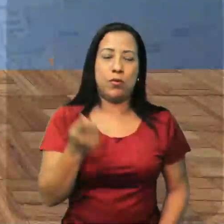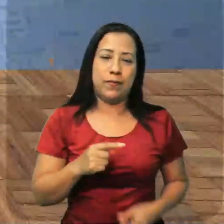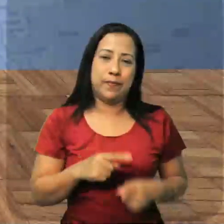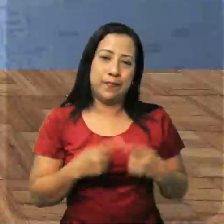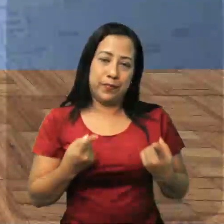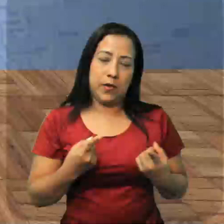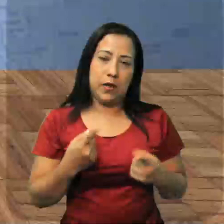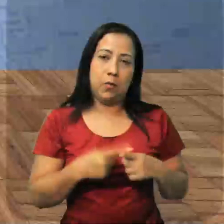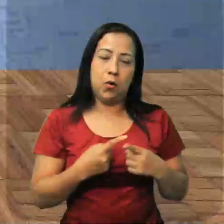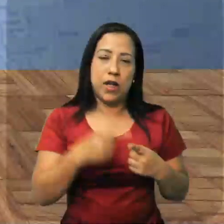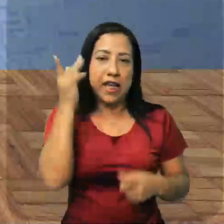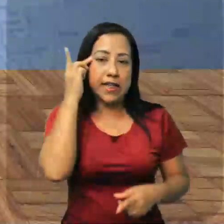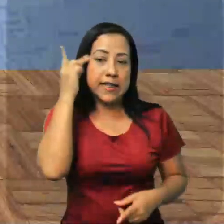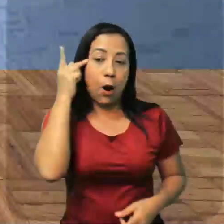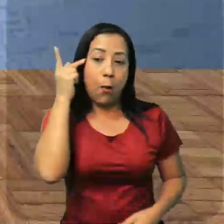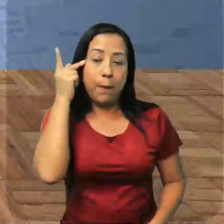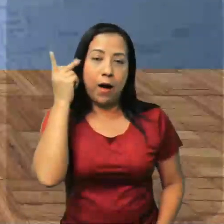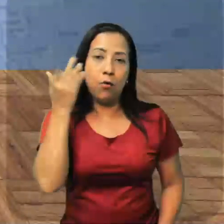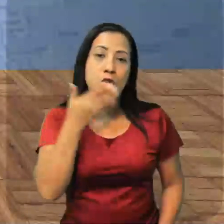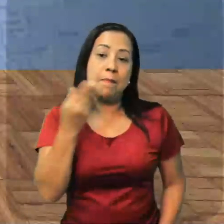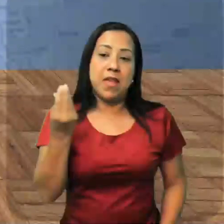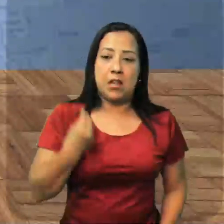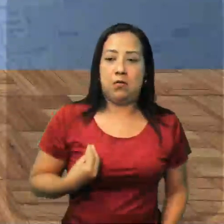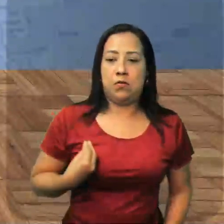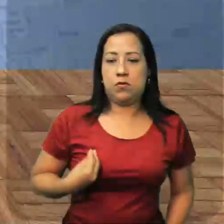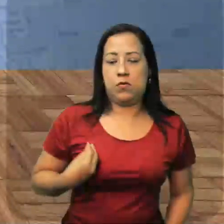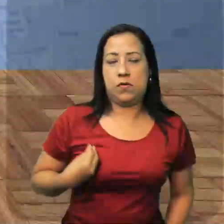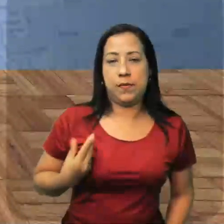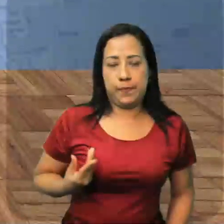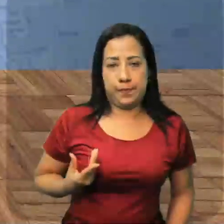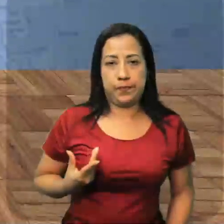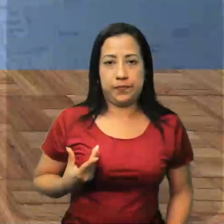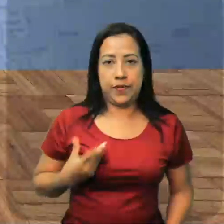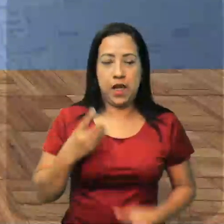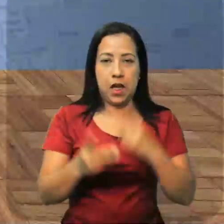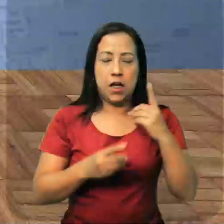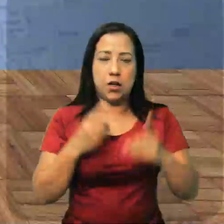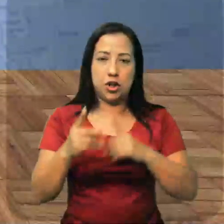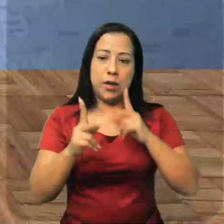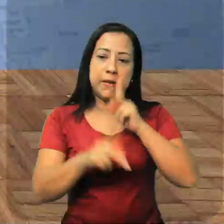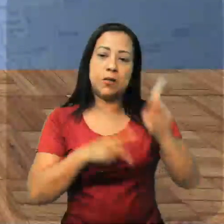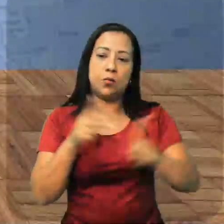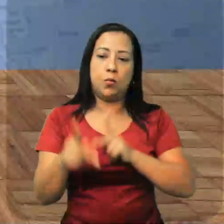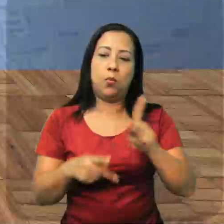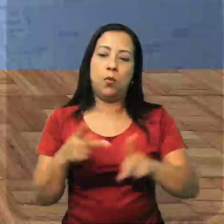vida. Isso é uma dinâmica populacional.